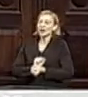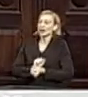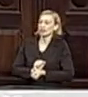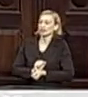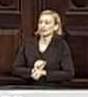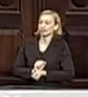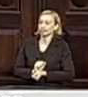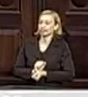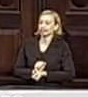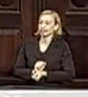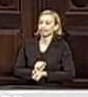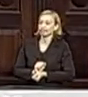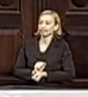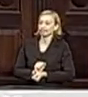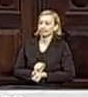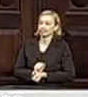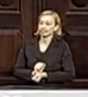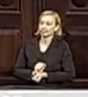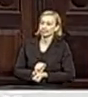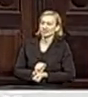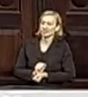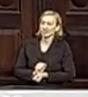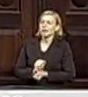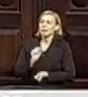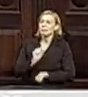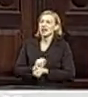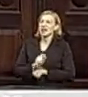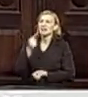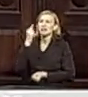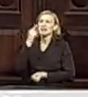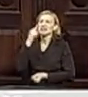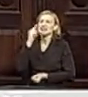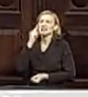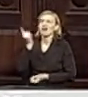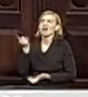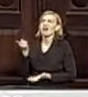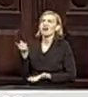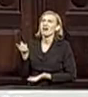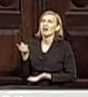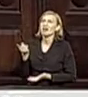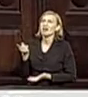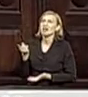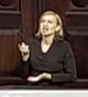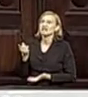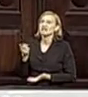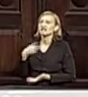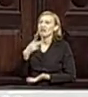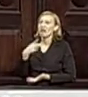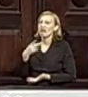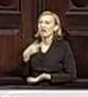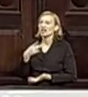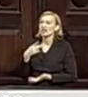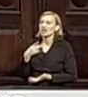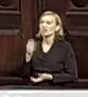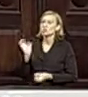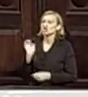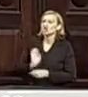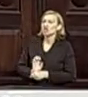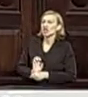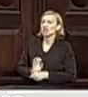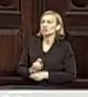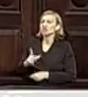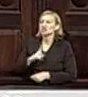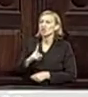com uma ideologia anti-estatal que fala que o Estado não tem condições de